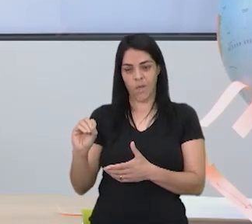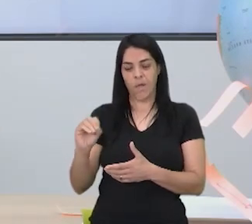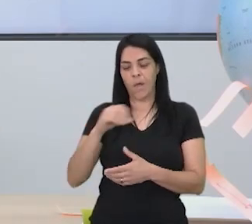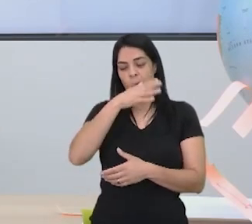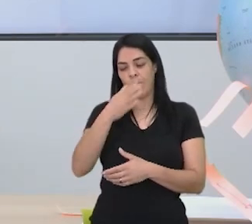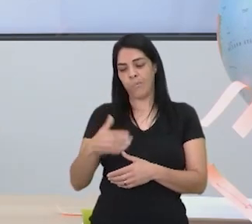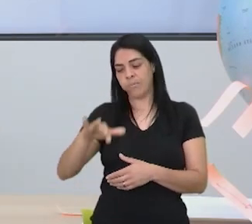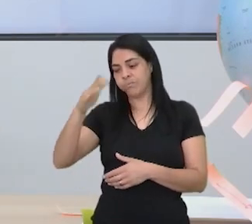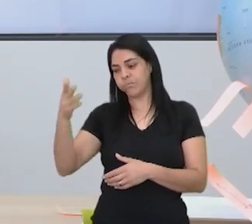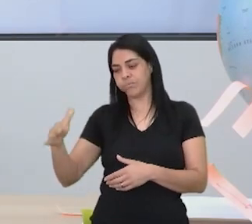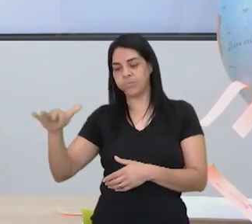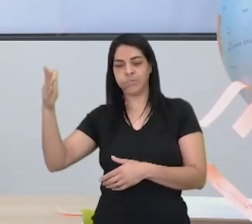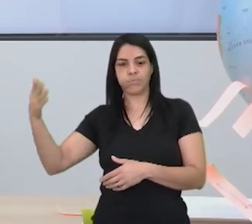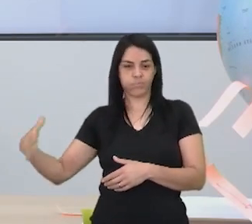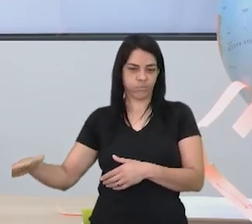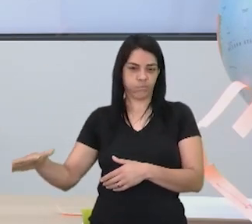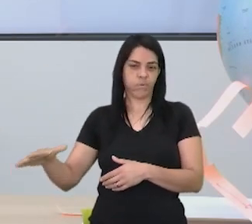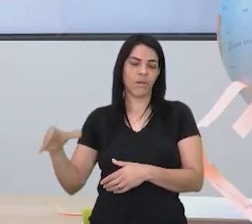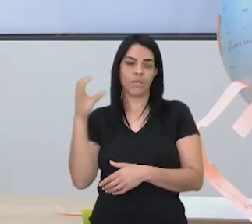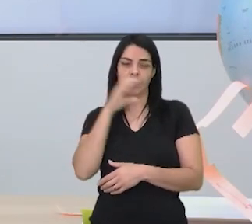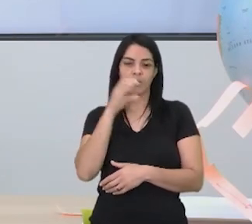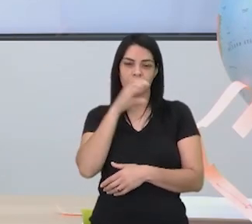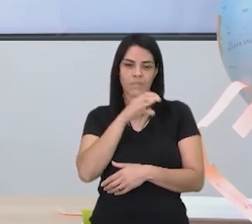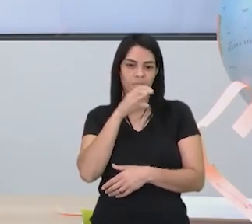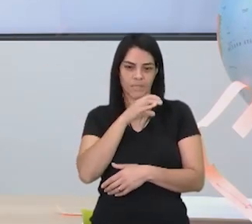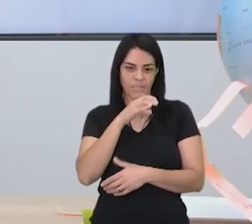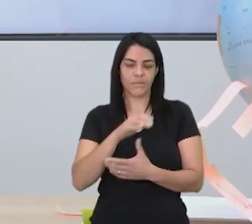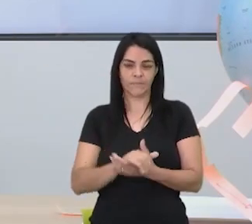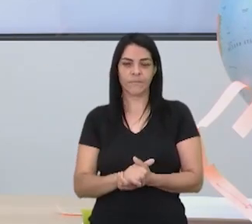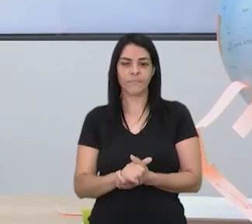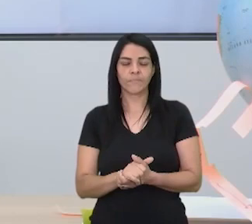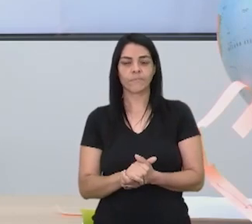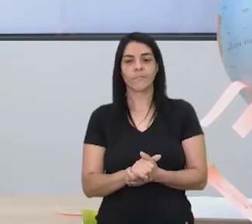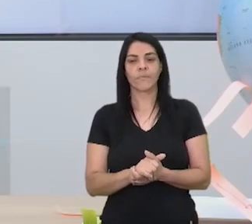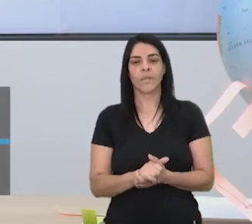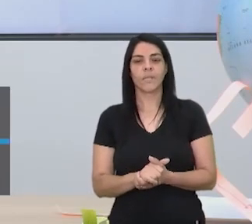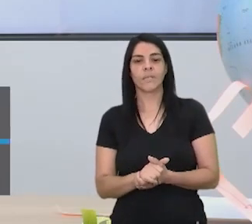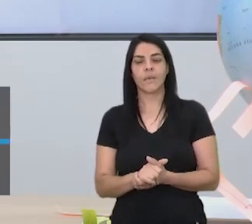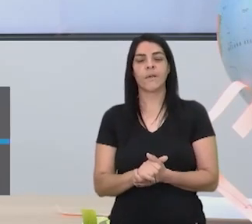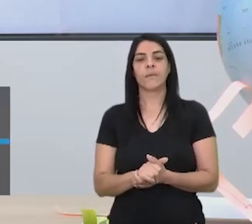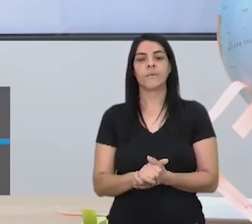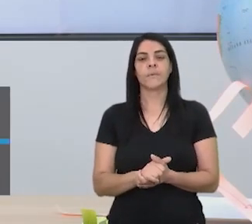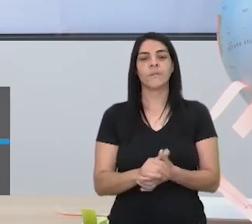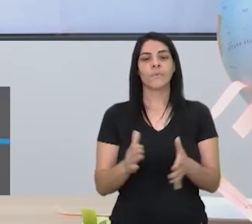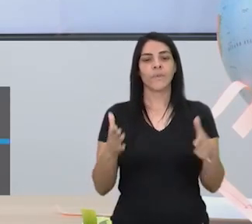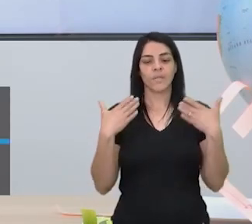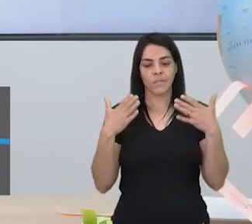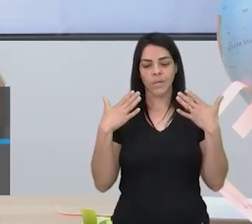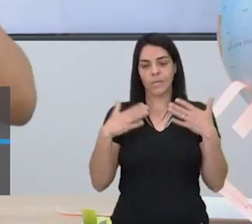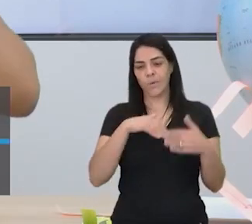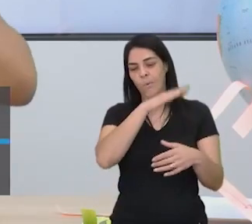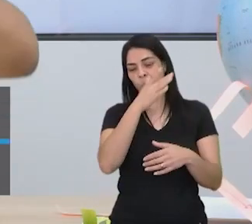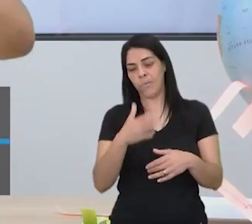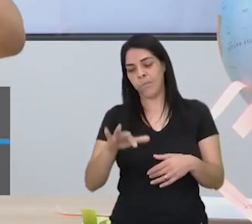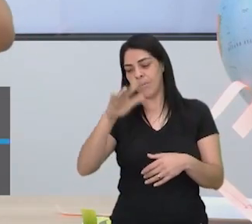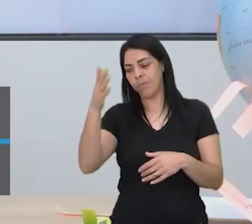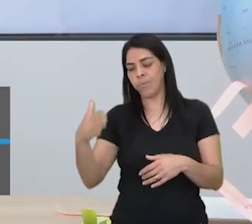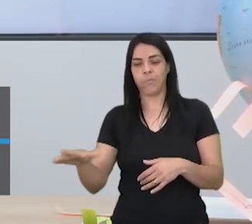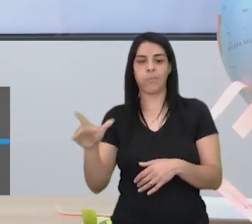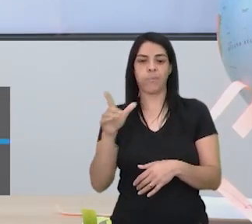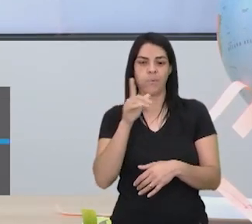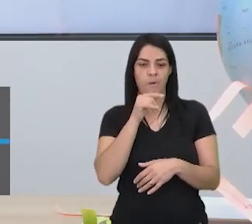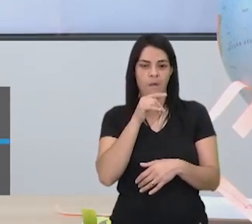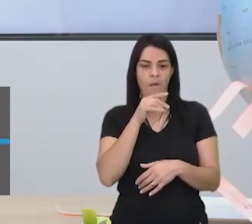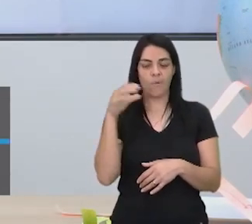leva aí energia e calor, por exemplo, corrente marítima, tá certo? Não é massa de ar, corrente marítima, então é a água mesmo quente, da